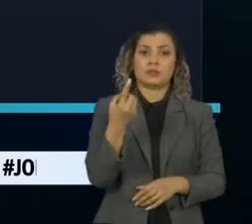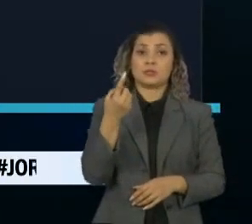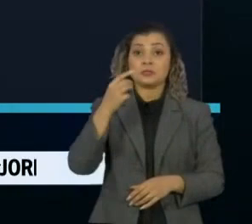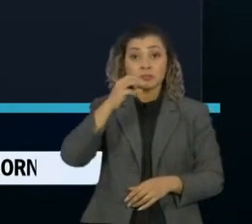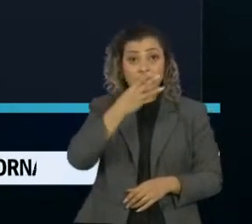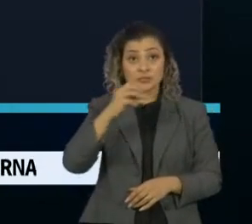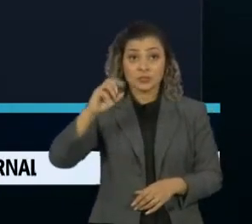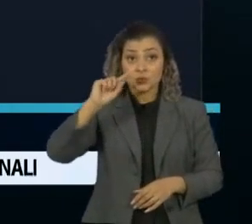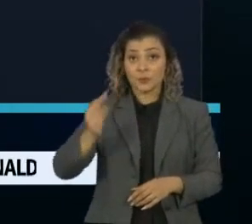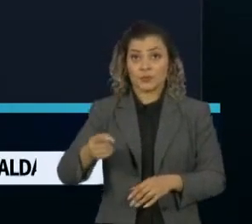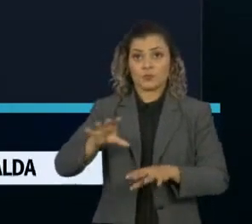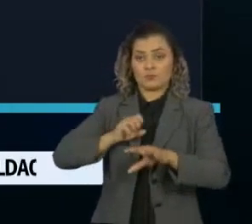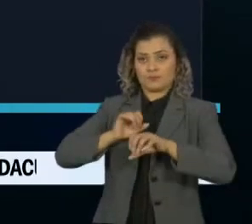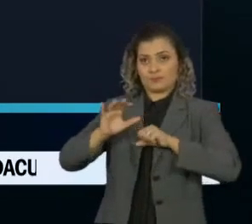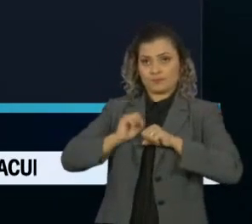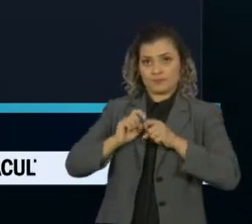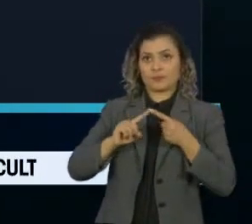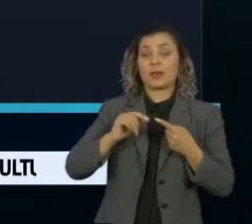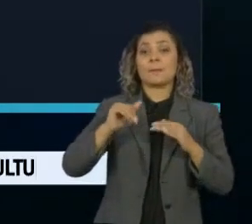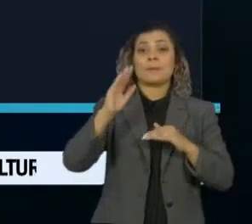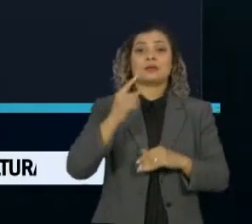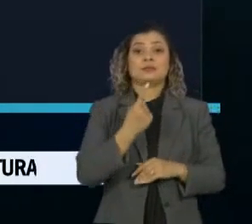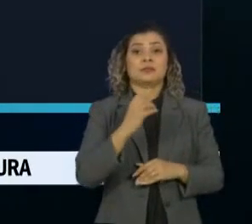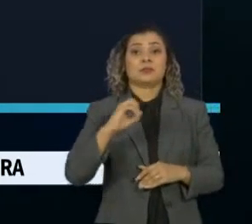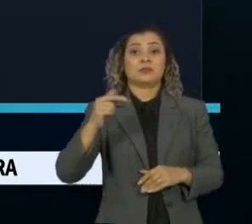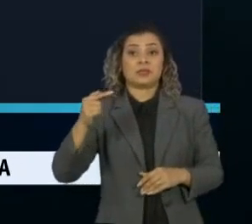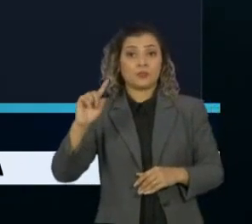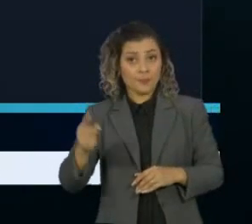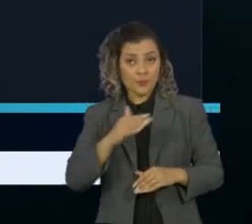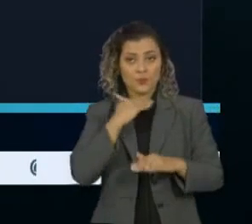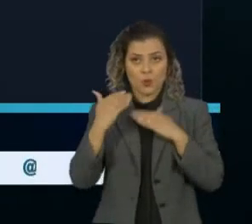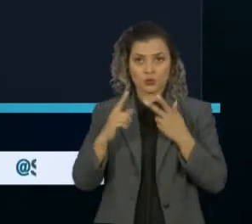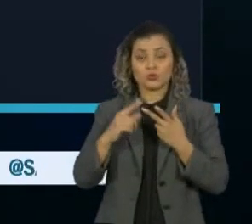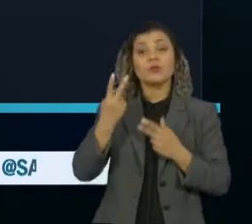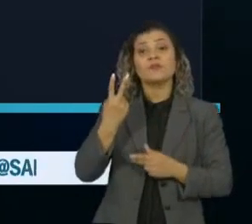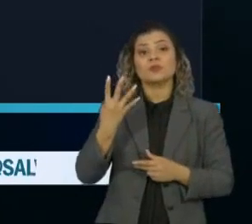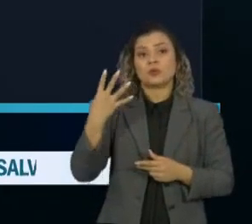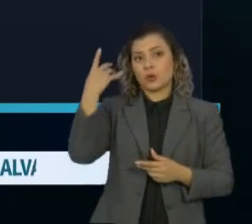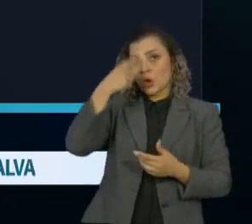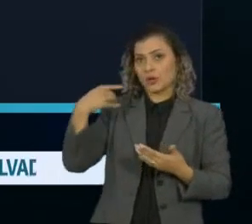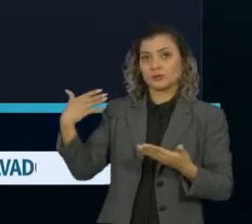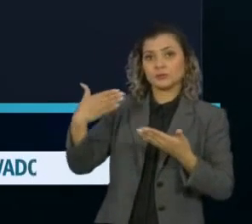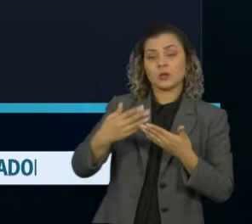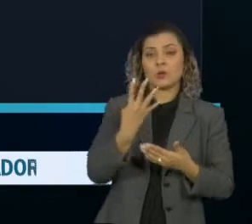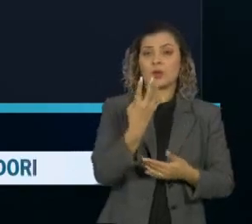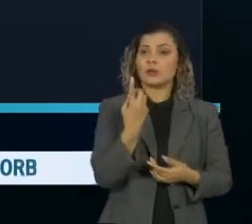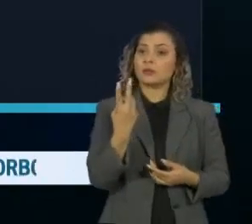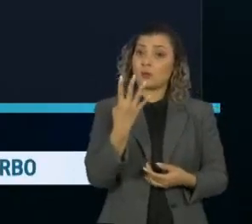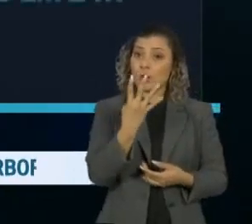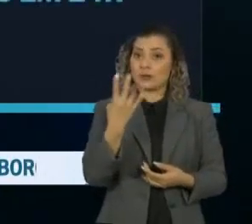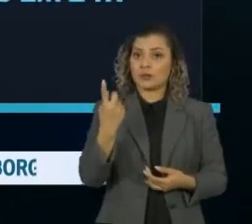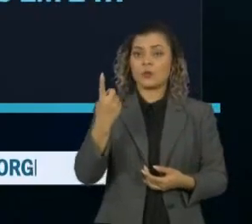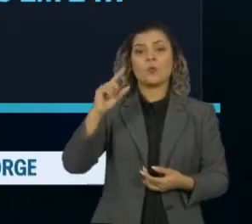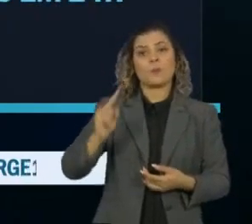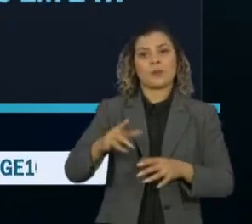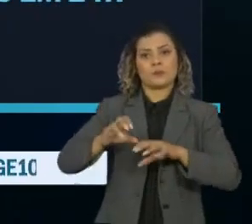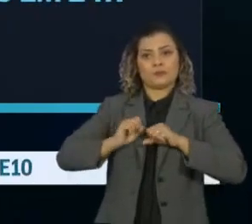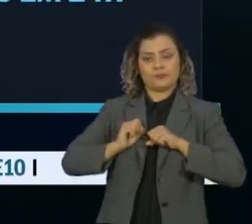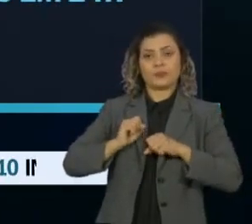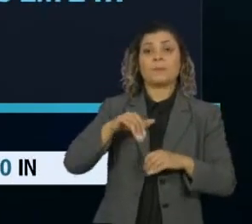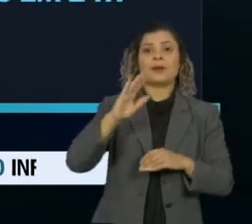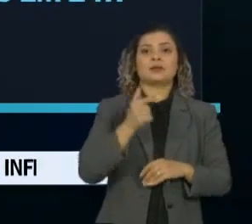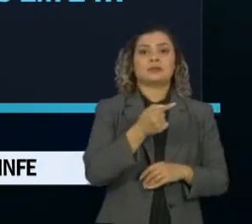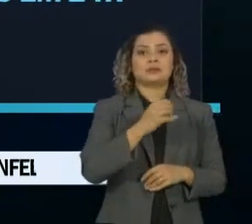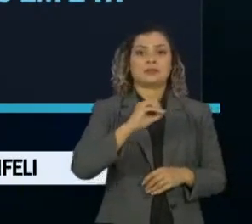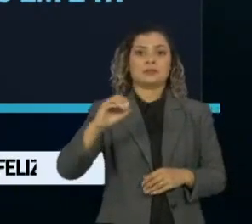3.300.000 casos, com mais de 107 mil óbitos. No último dia, foram cerca de 41 mil novos registros e mais